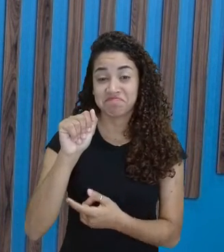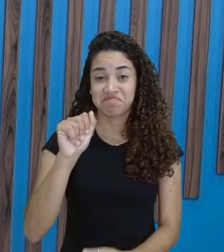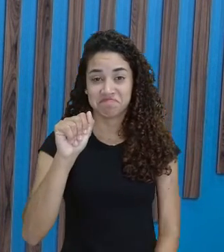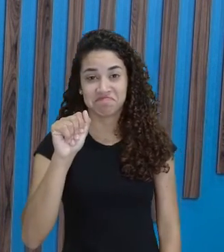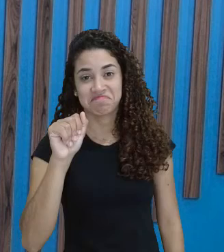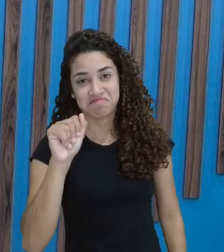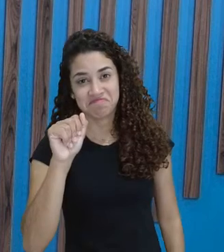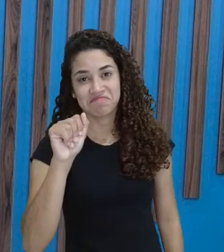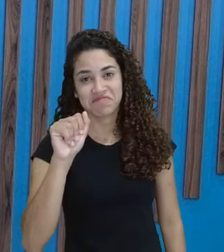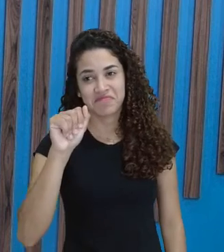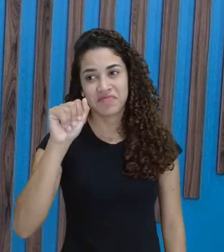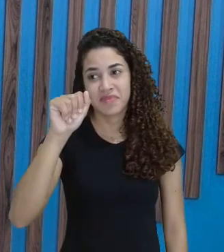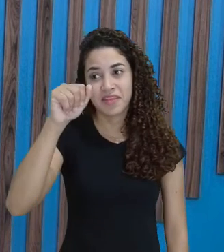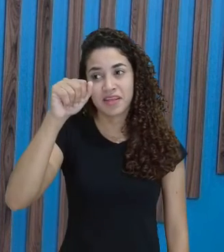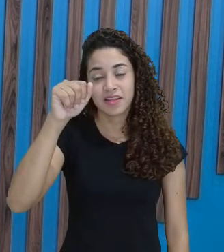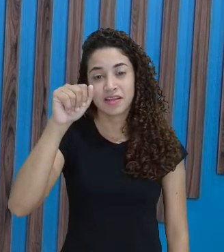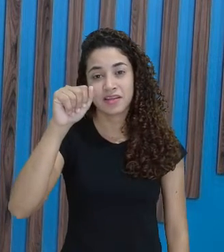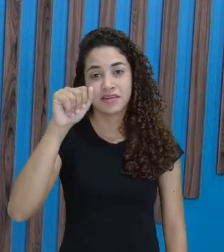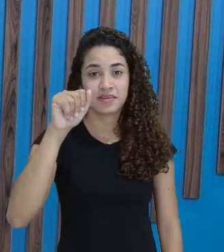Eita.